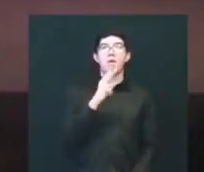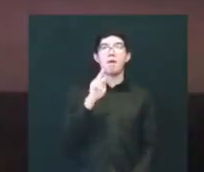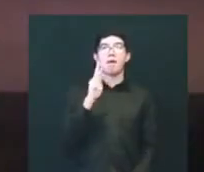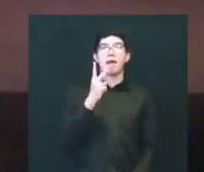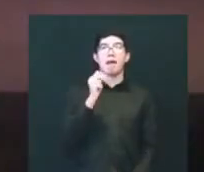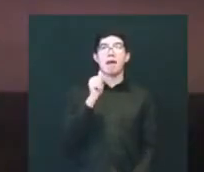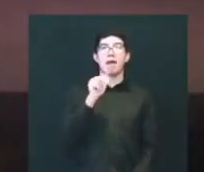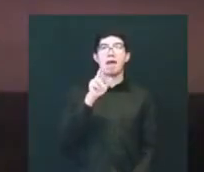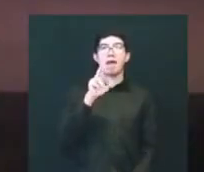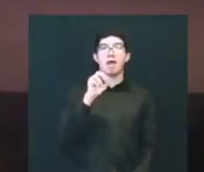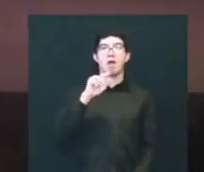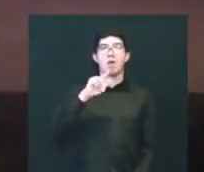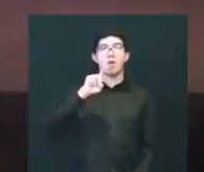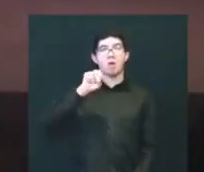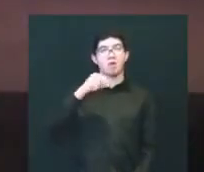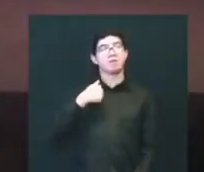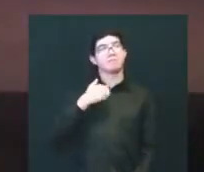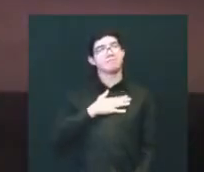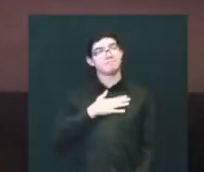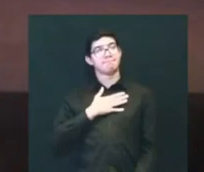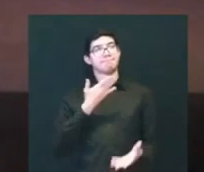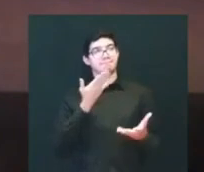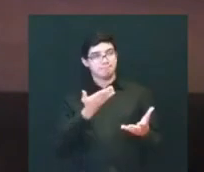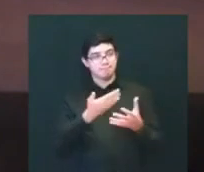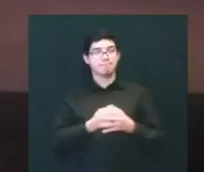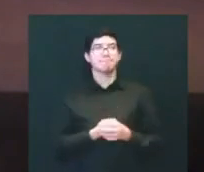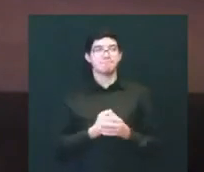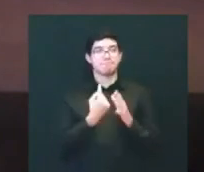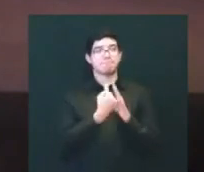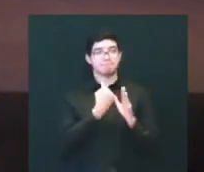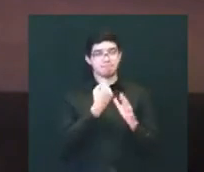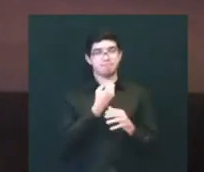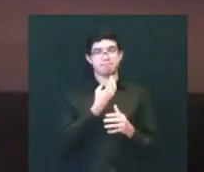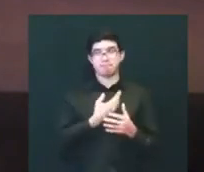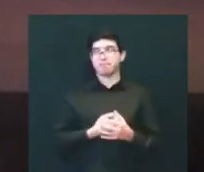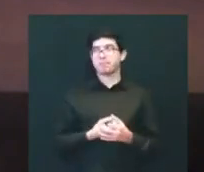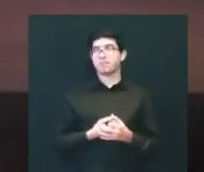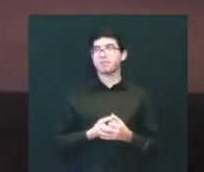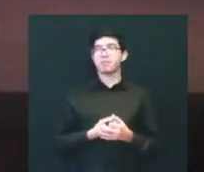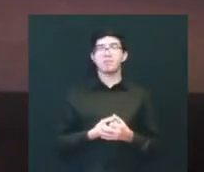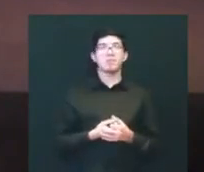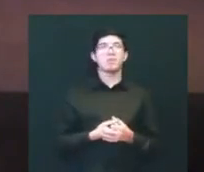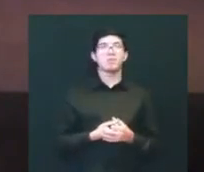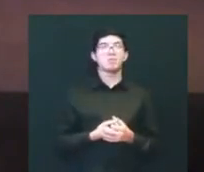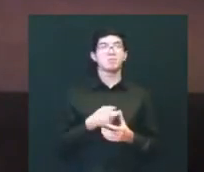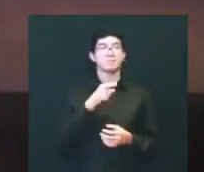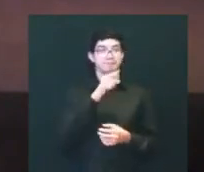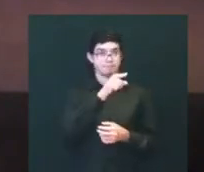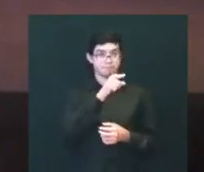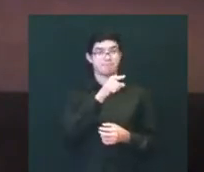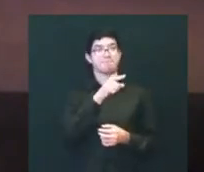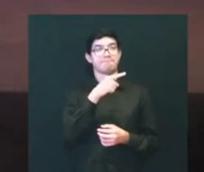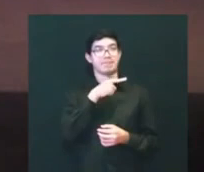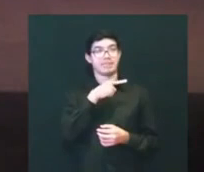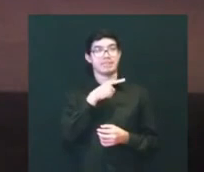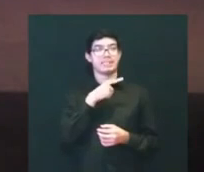Certo. Haroldo, prazer. Muito boa a tua pergunta. E quando o paciente ele apresenta essas dificuldades que você está